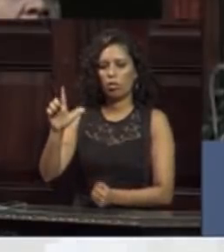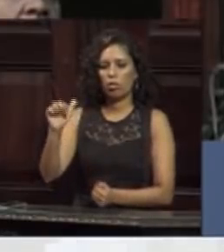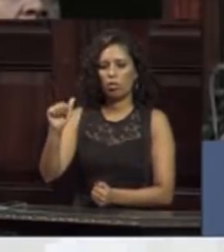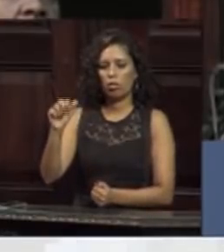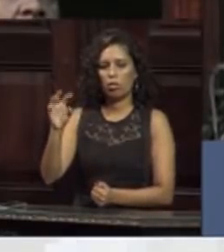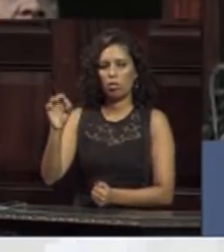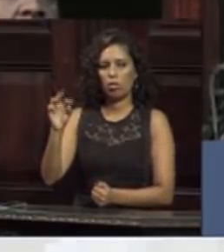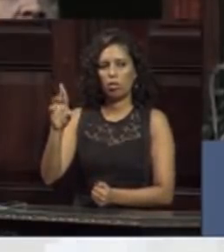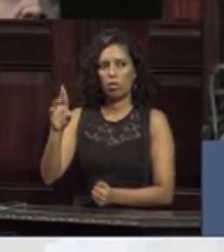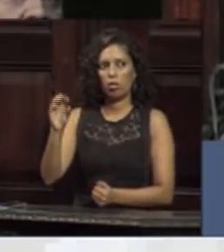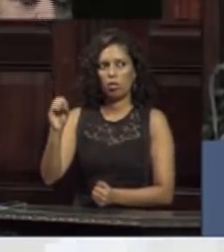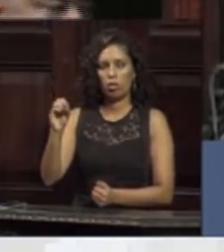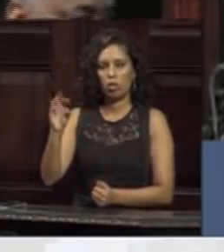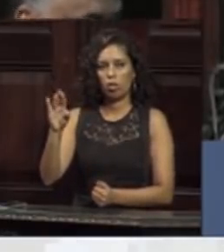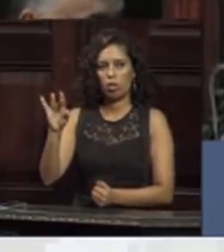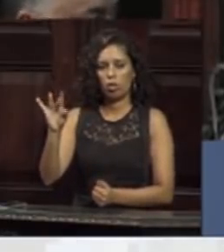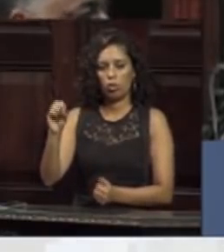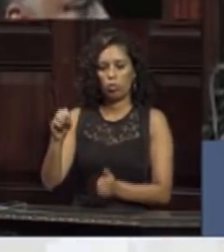3-2.